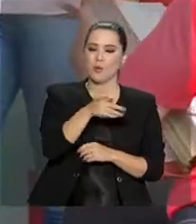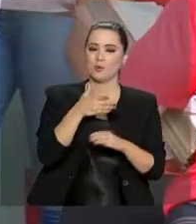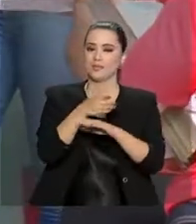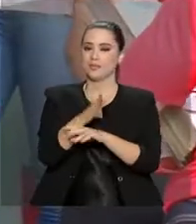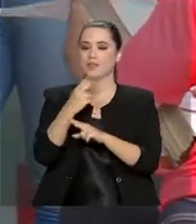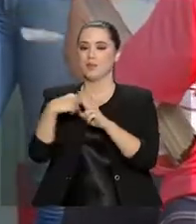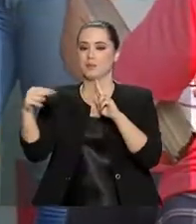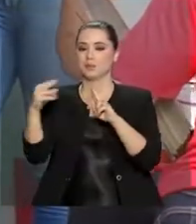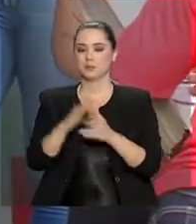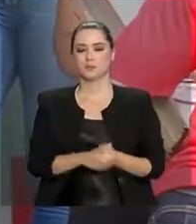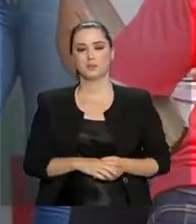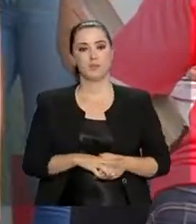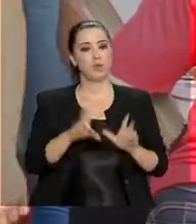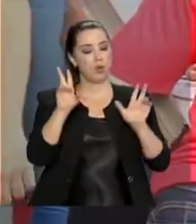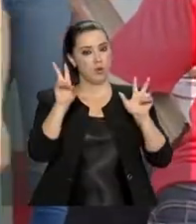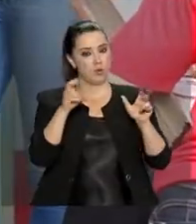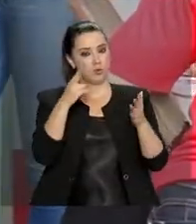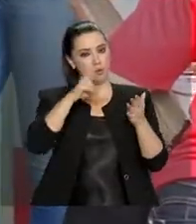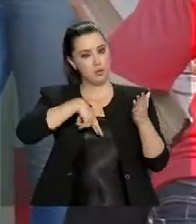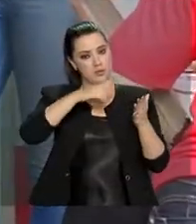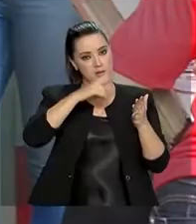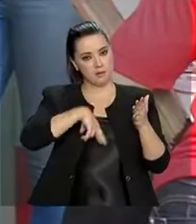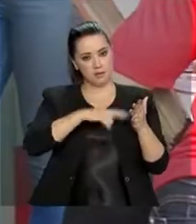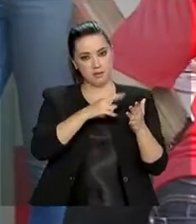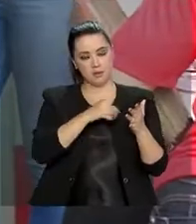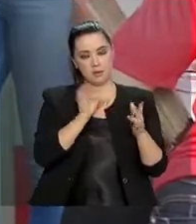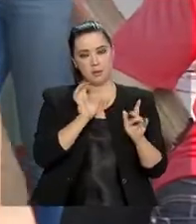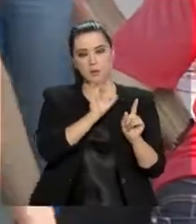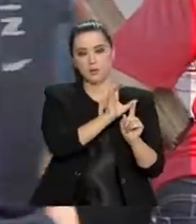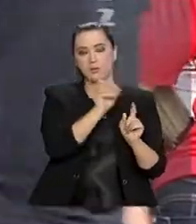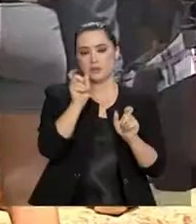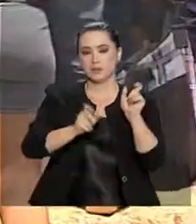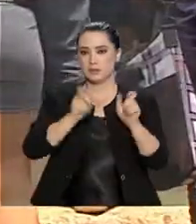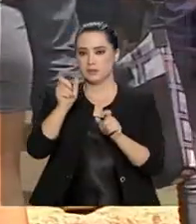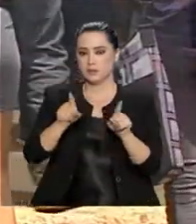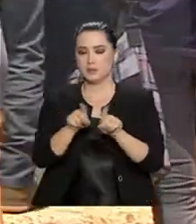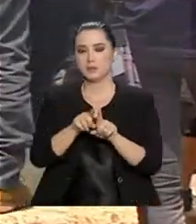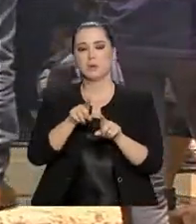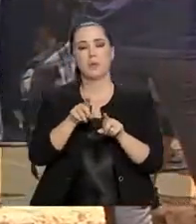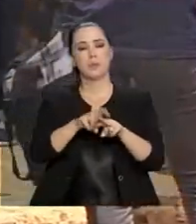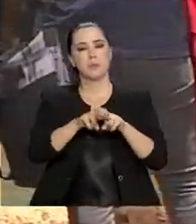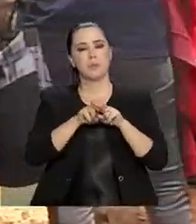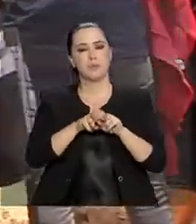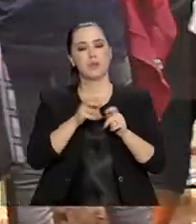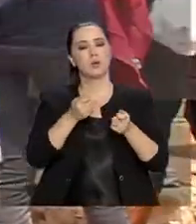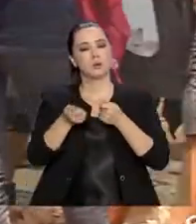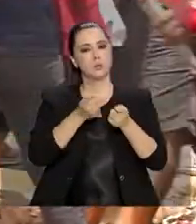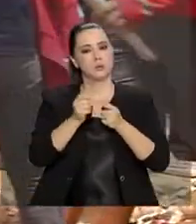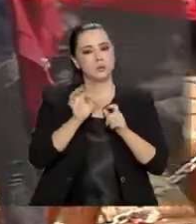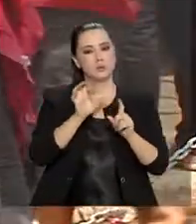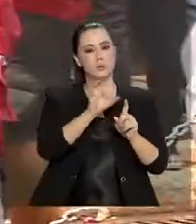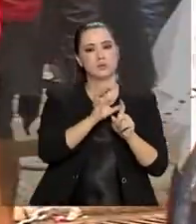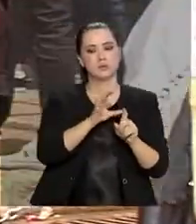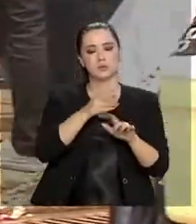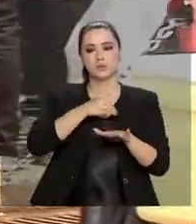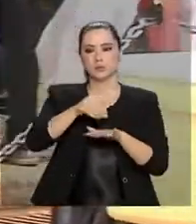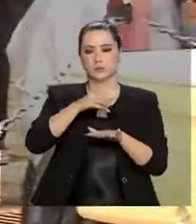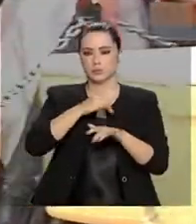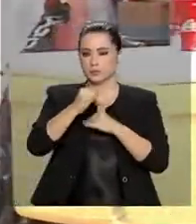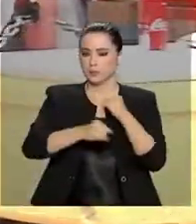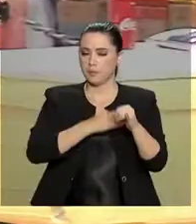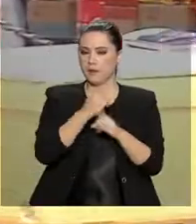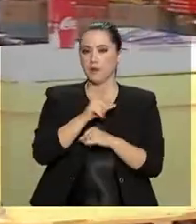O tema da redação, manipulação do comportamento do usuário pelo controle de dados na internet, agradou